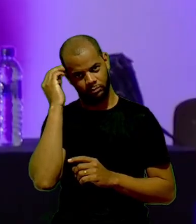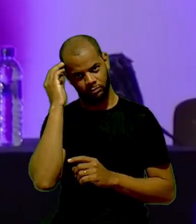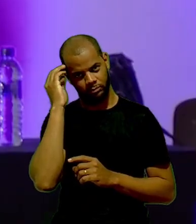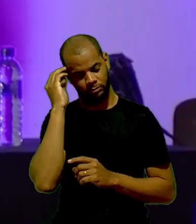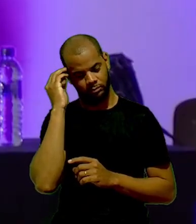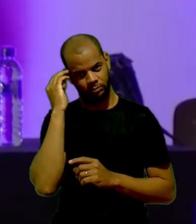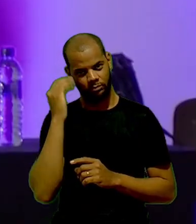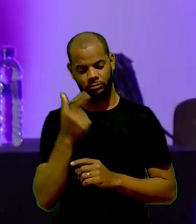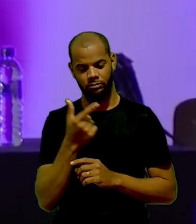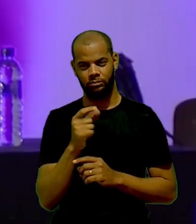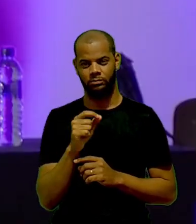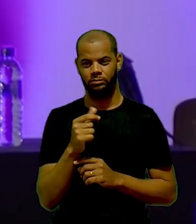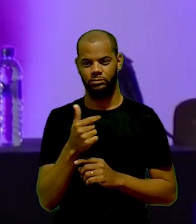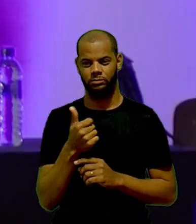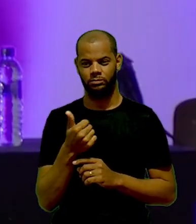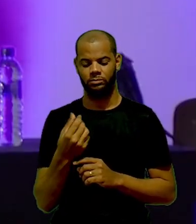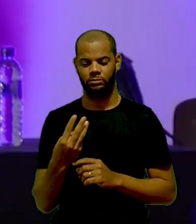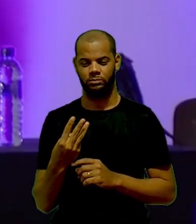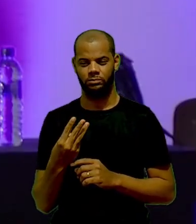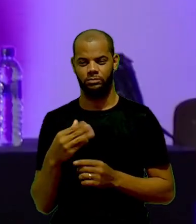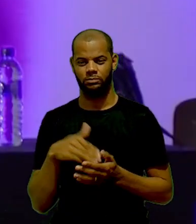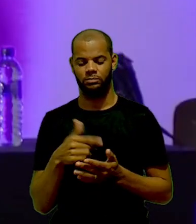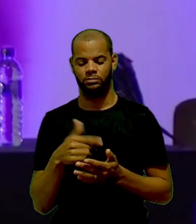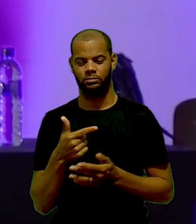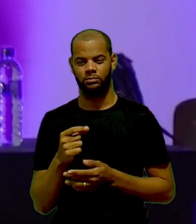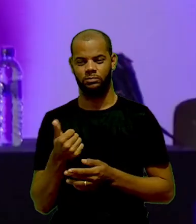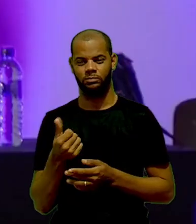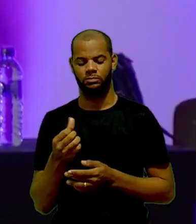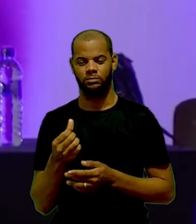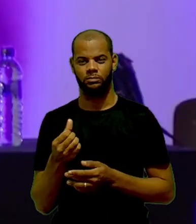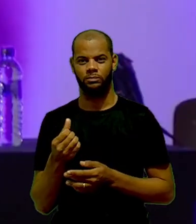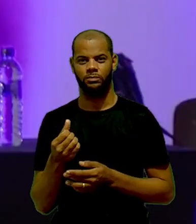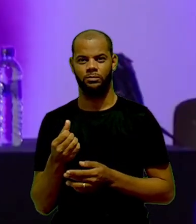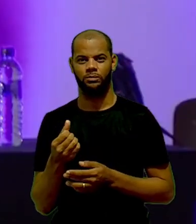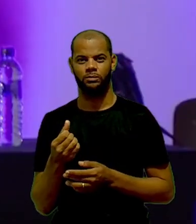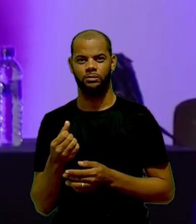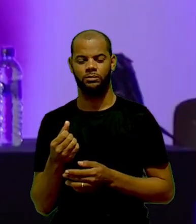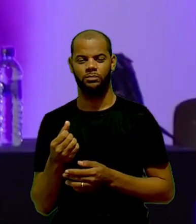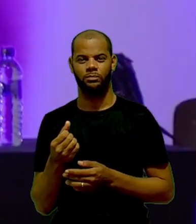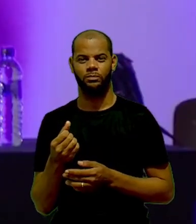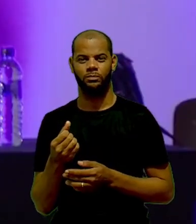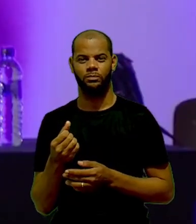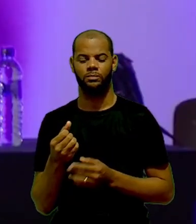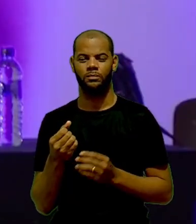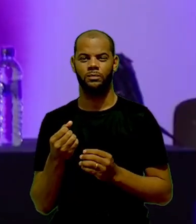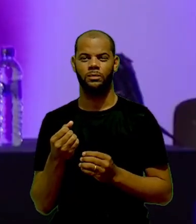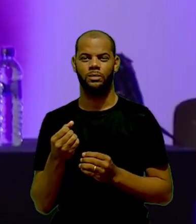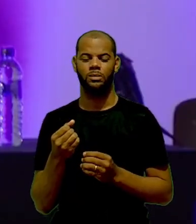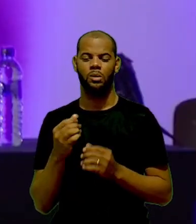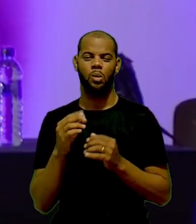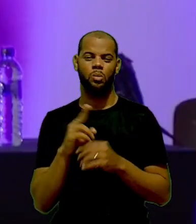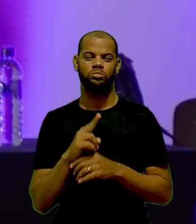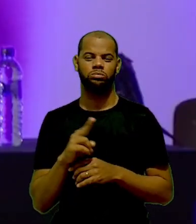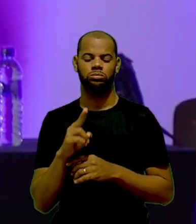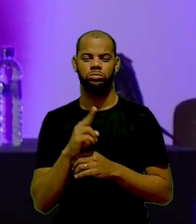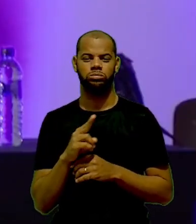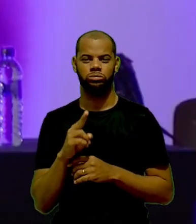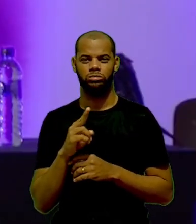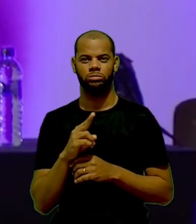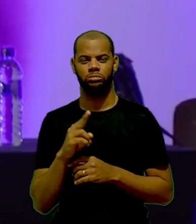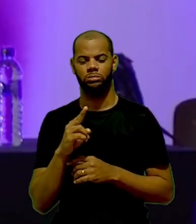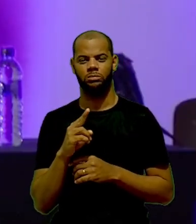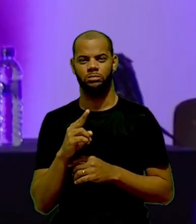de 2013 a 2010, é irrisória a inserção da geração fotovoltaica no